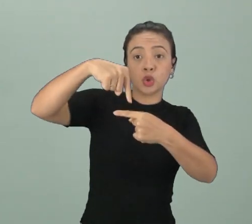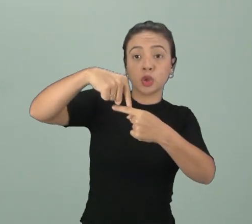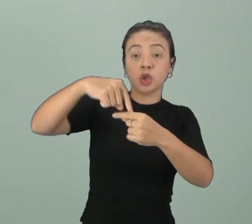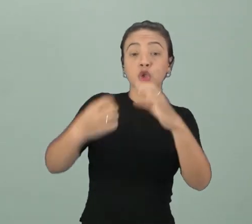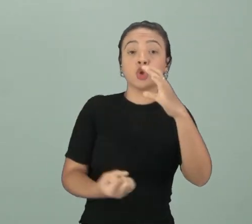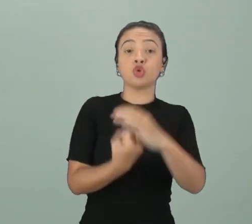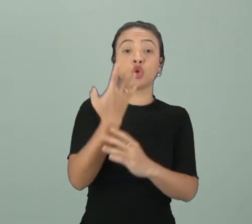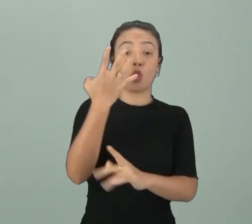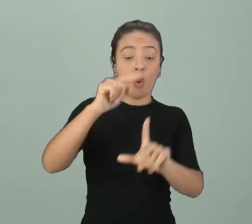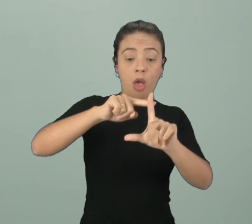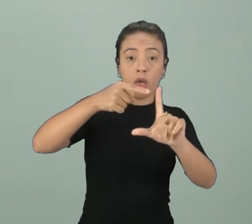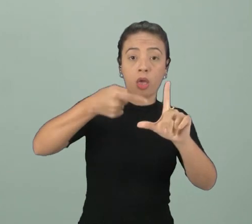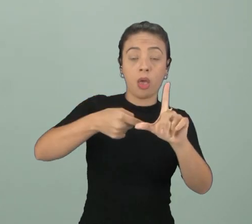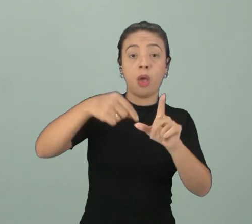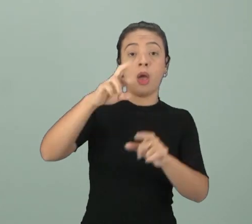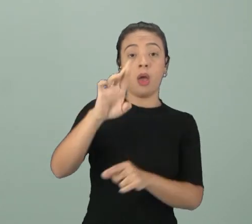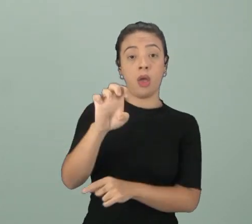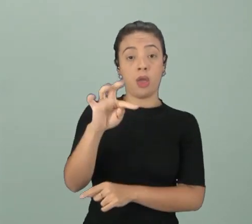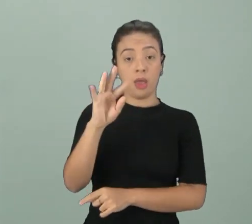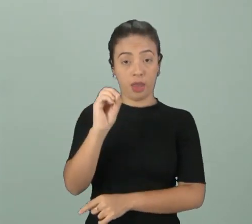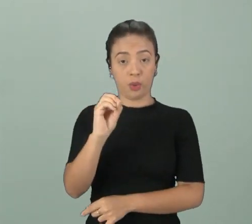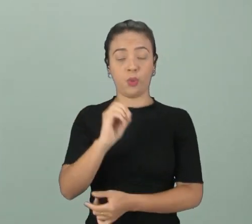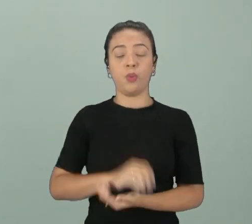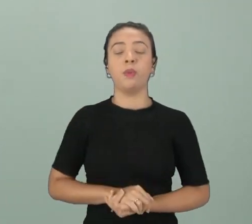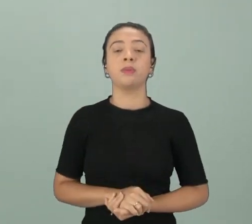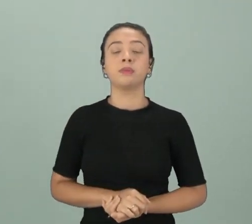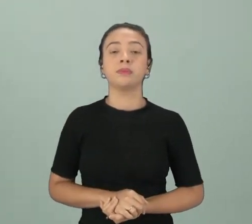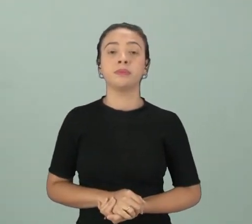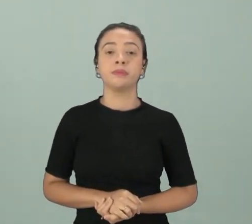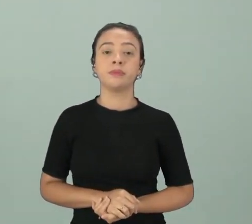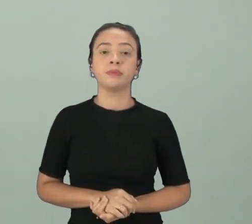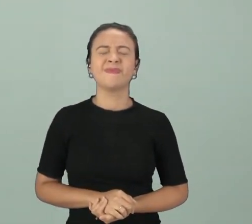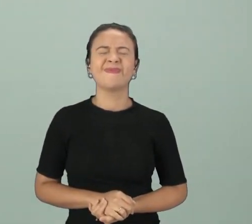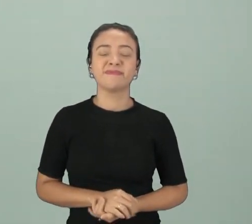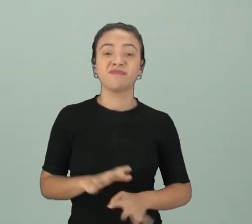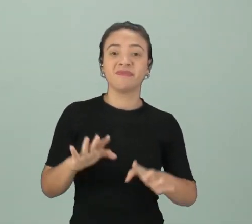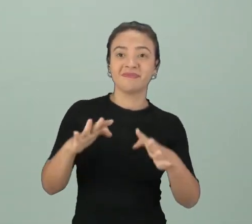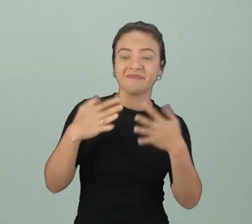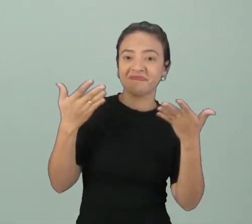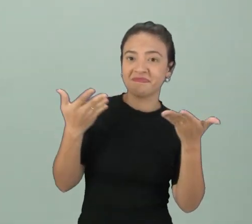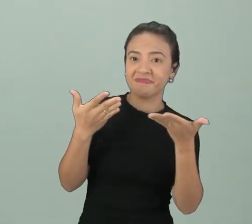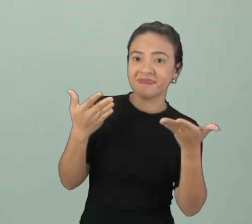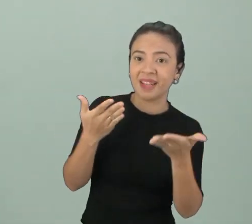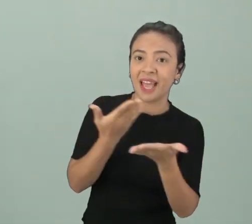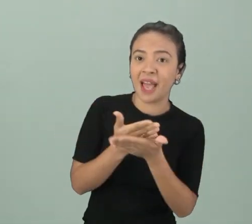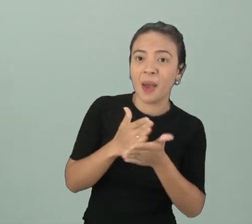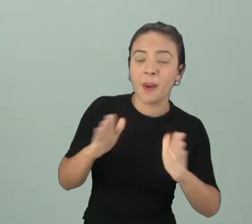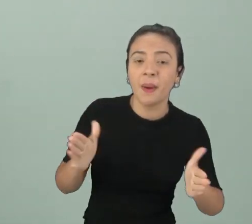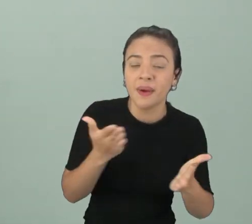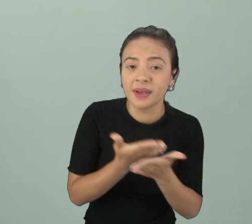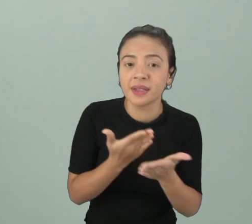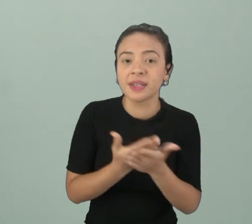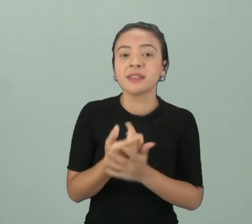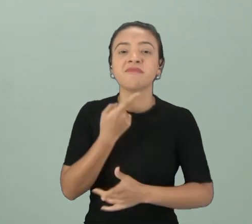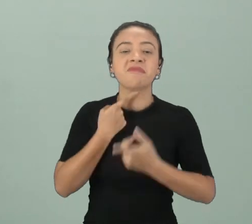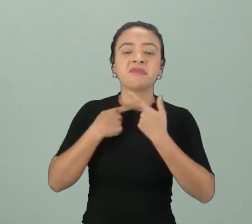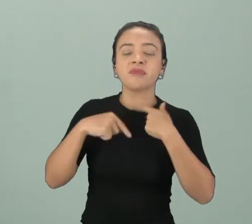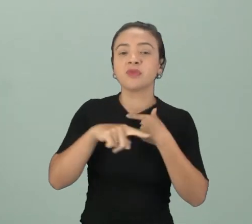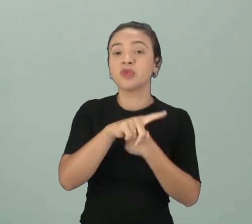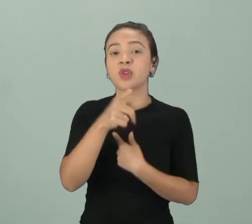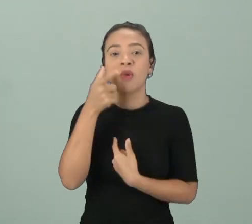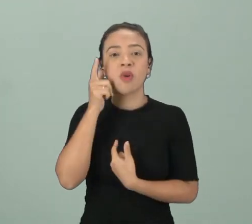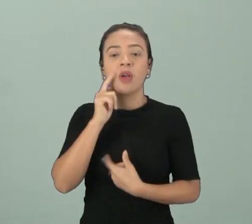4 ângulos retos. É a chamada cruz mesmo, tá, gente? Então, voltando aqui para mim, essa foi a nossa aula de hoje. Espero que você